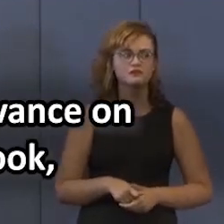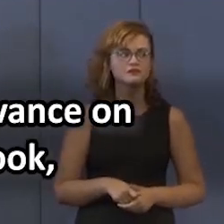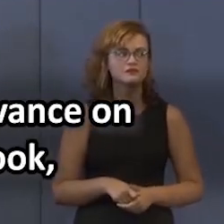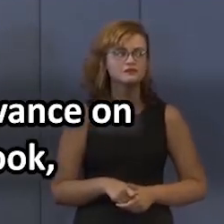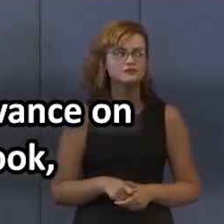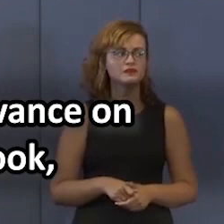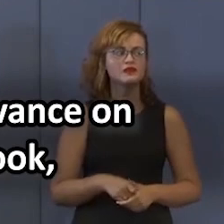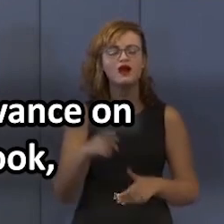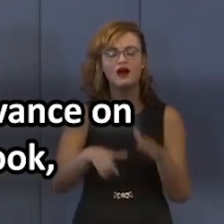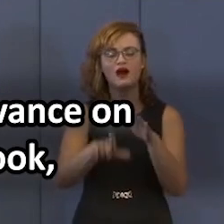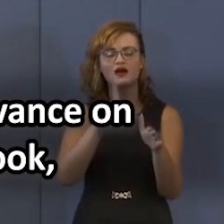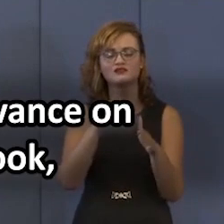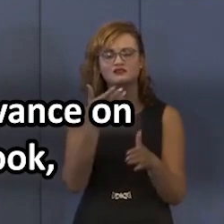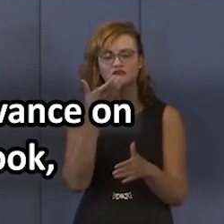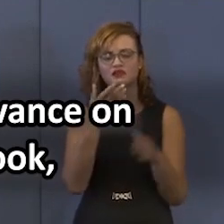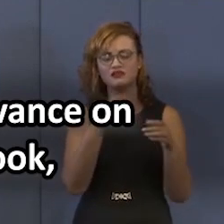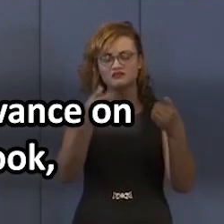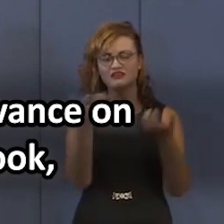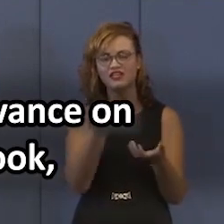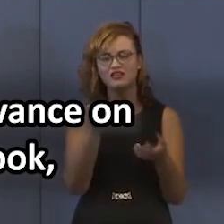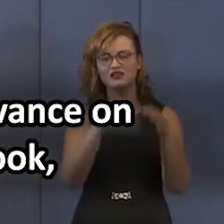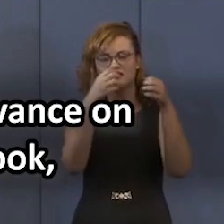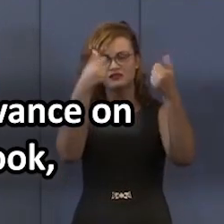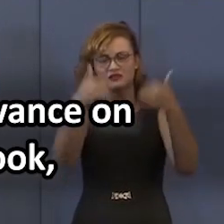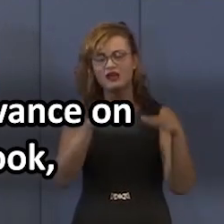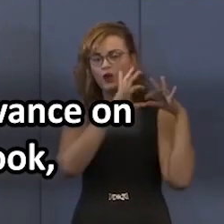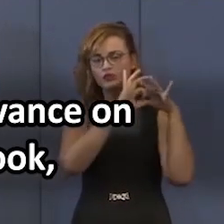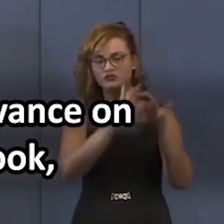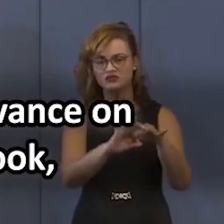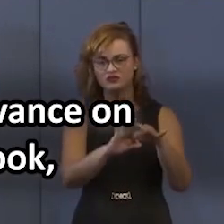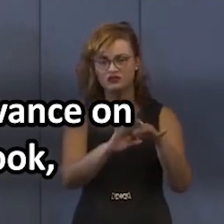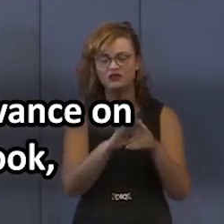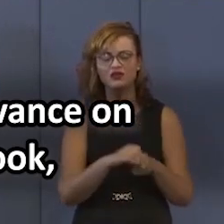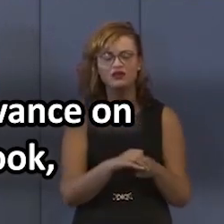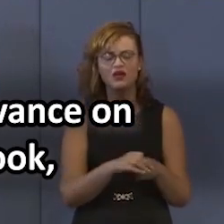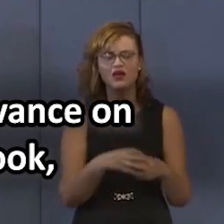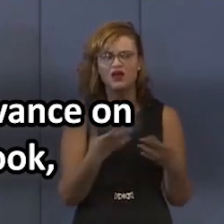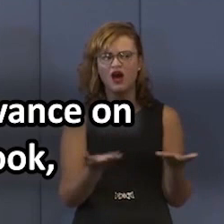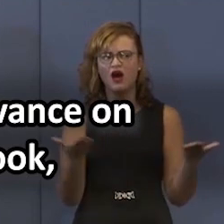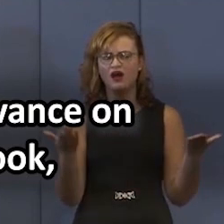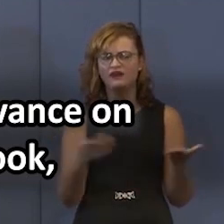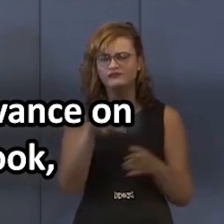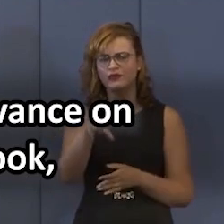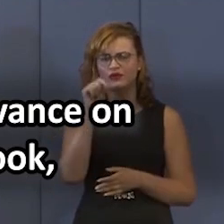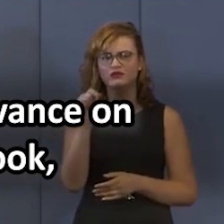Eu queria fazer antes uma contextualização muito rápida de por que que a gente